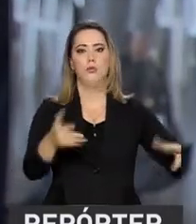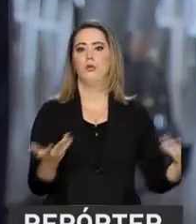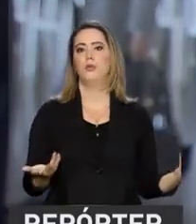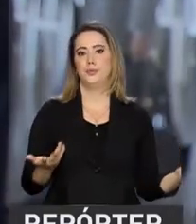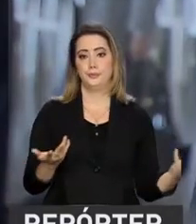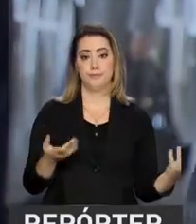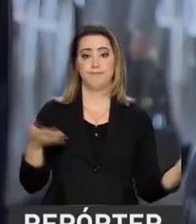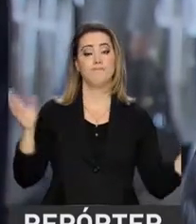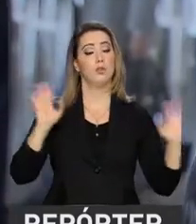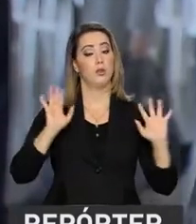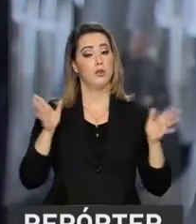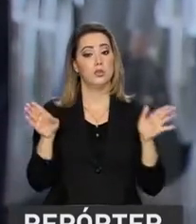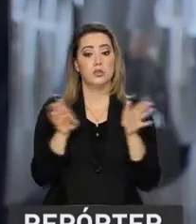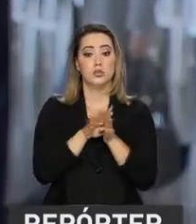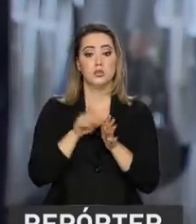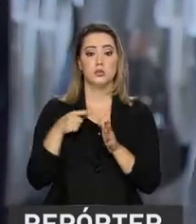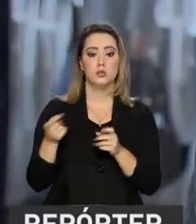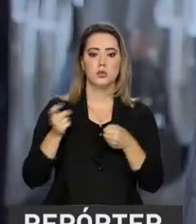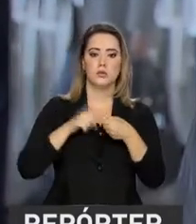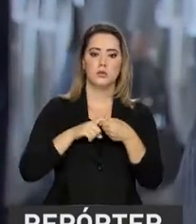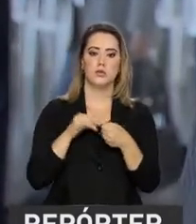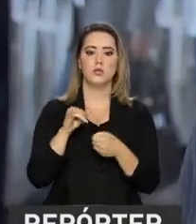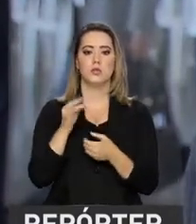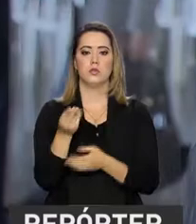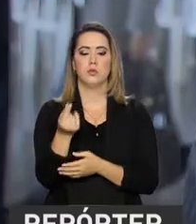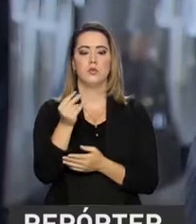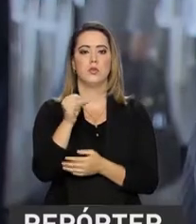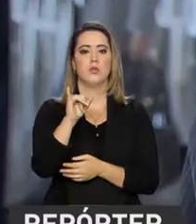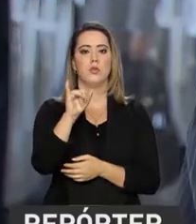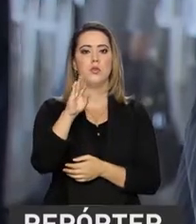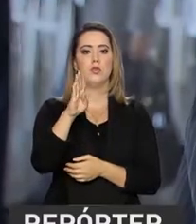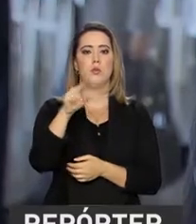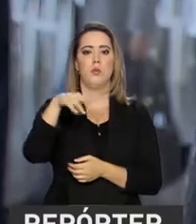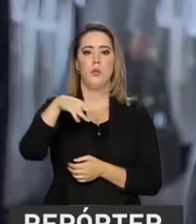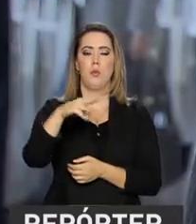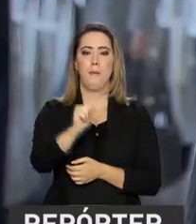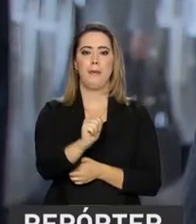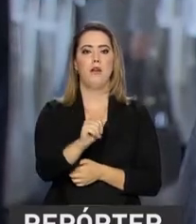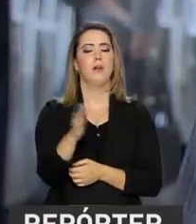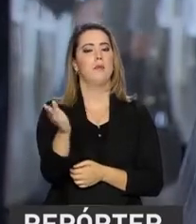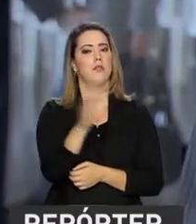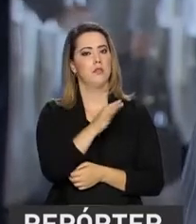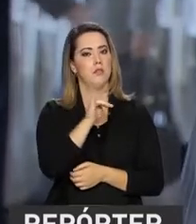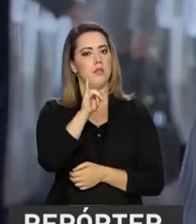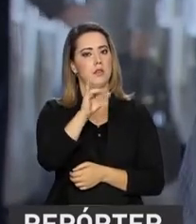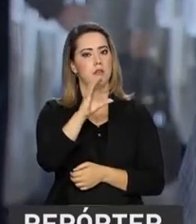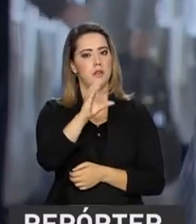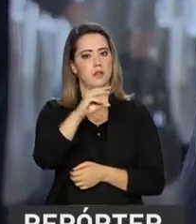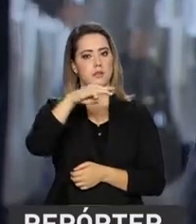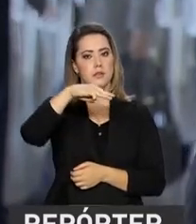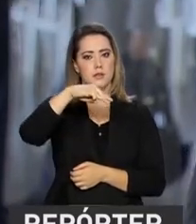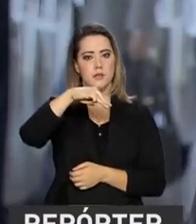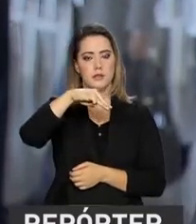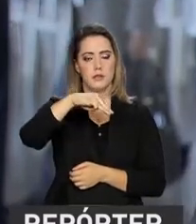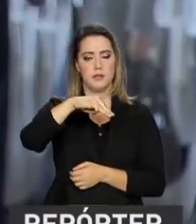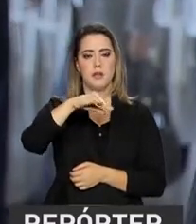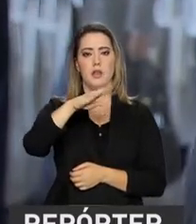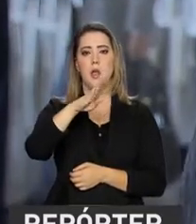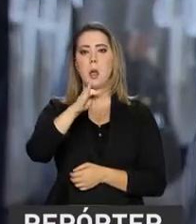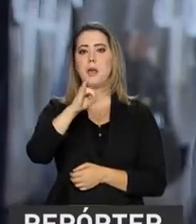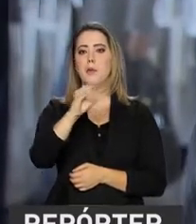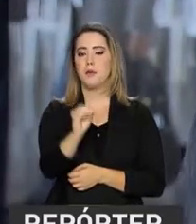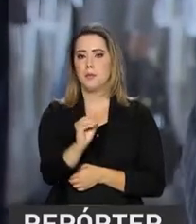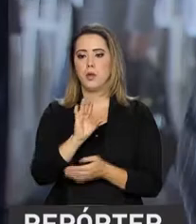recuperamos o orçamento do ibama é recuperamos o orçamento do icm-bio onde se é conseguimos adicionalmente